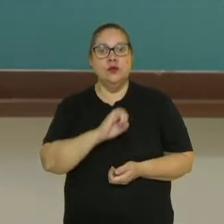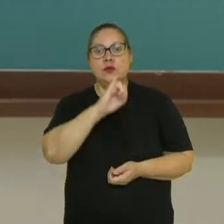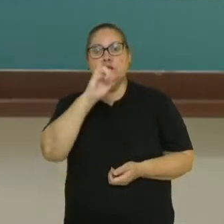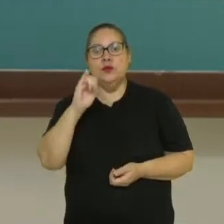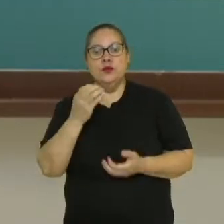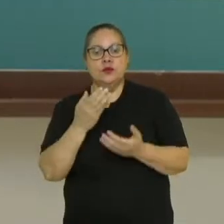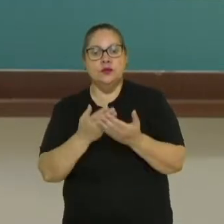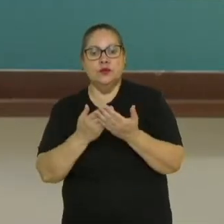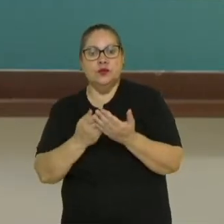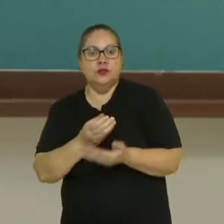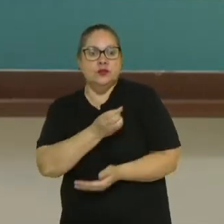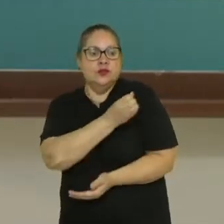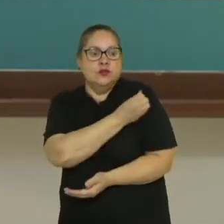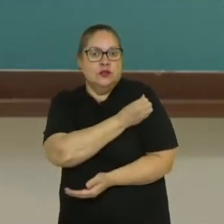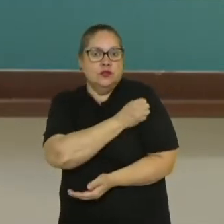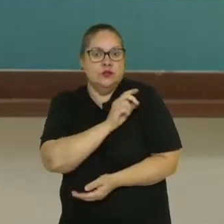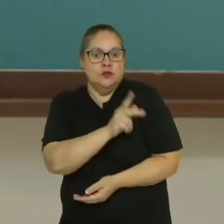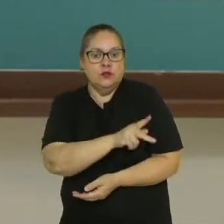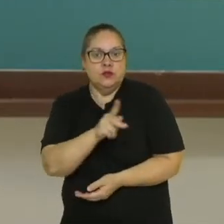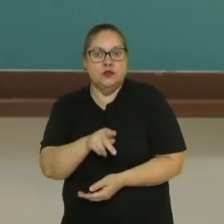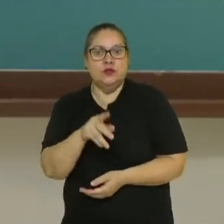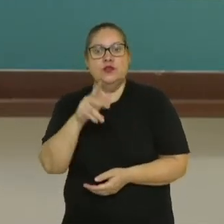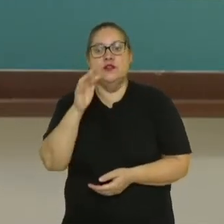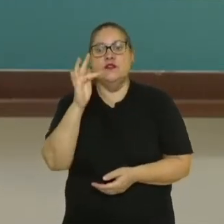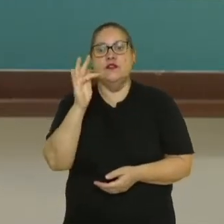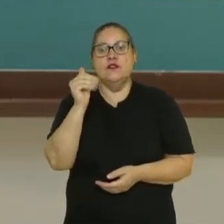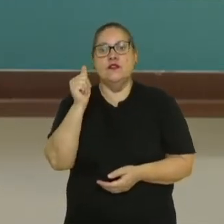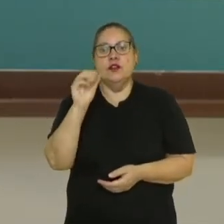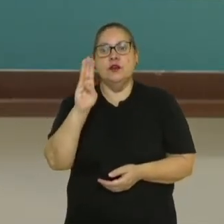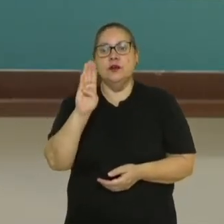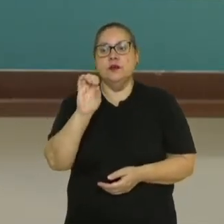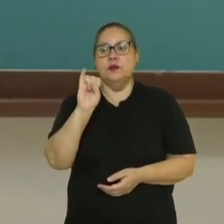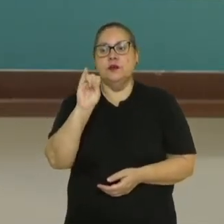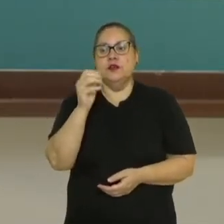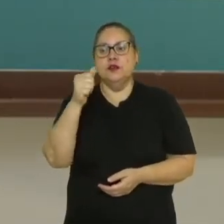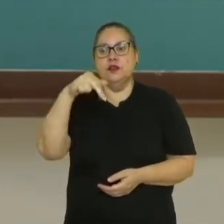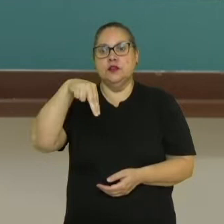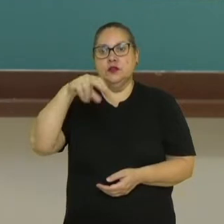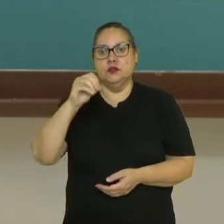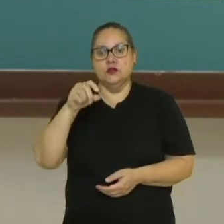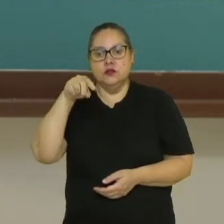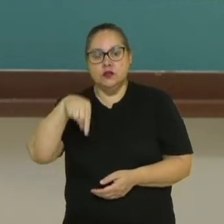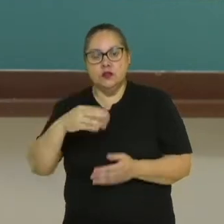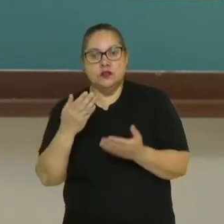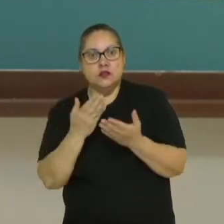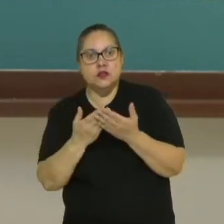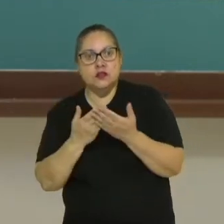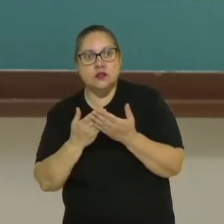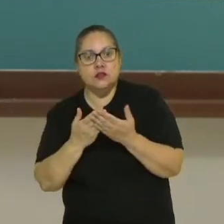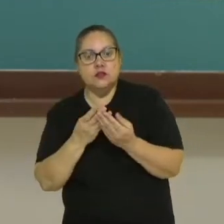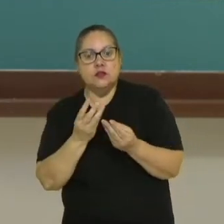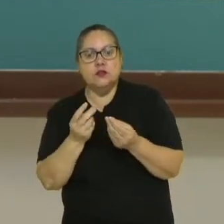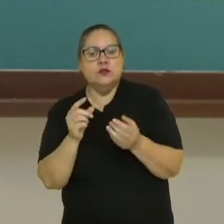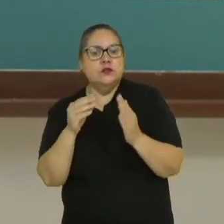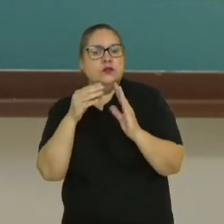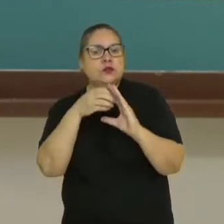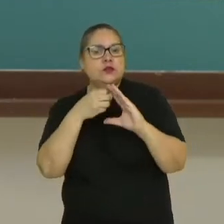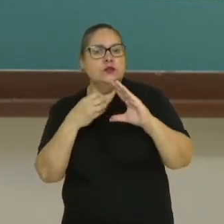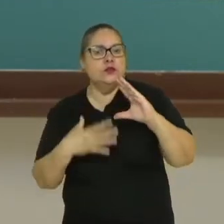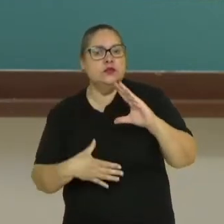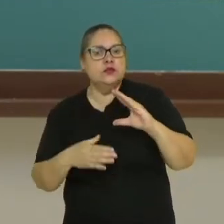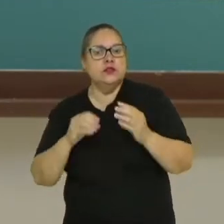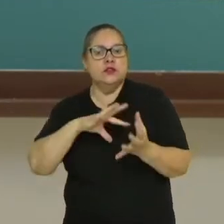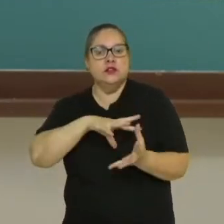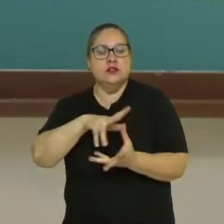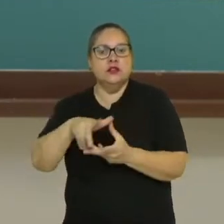Olá, estudantes do sexto ano! Aqui é o professor Fabiano e nessa aula nós vamos falar das características da Terra primitiva. Mas antes de